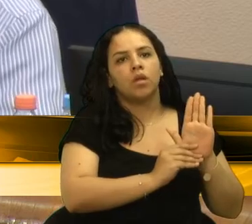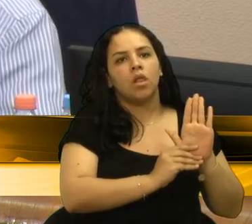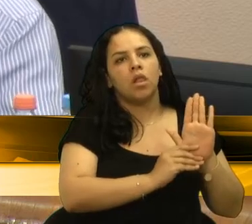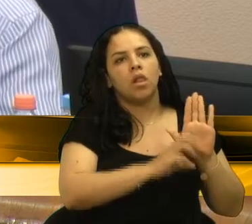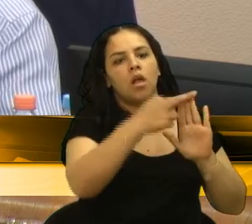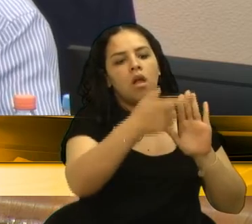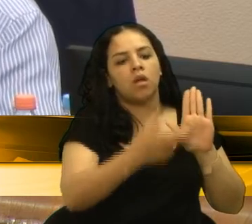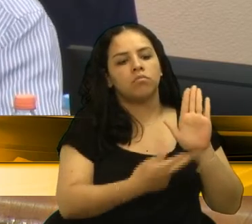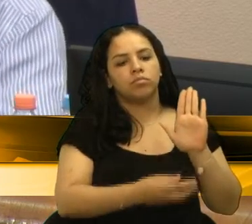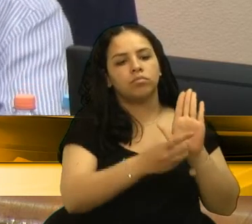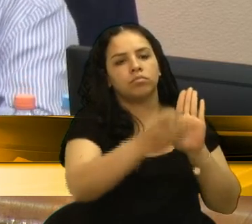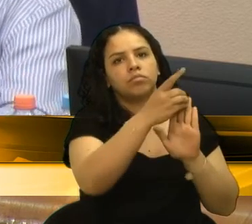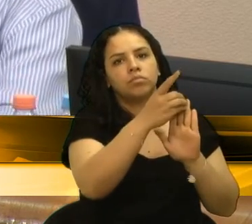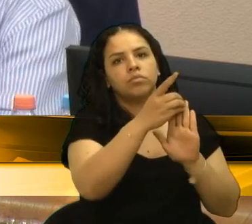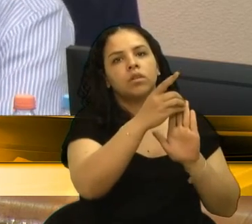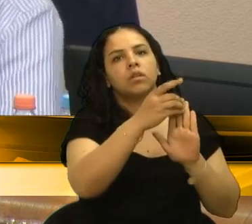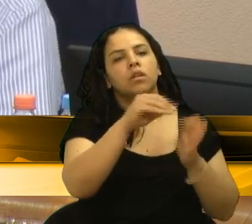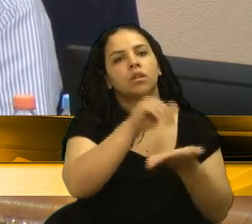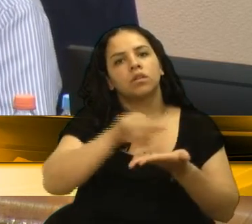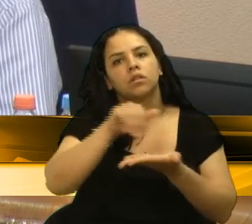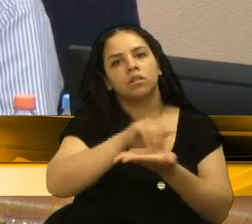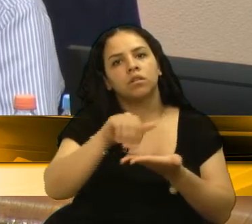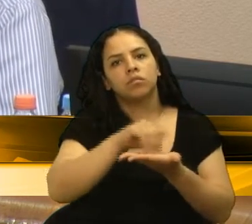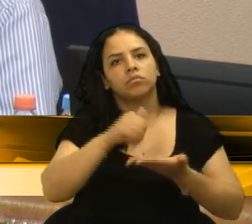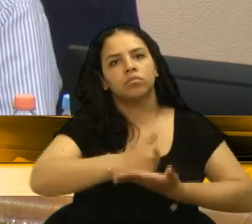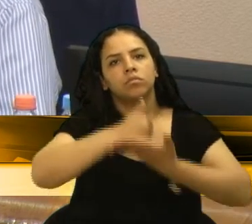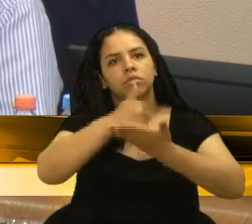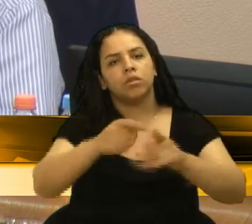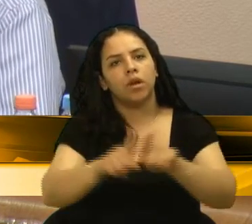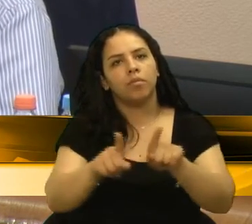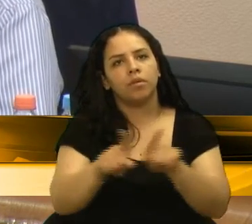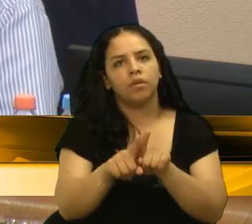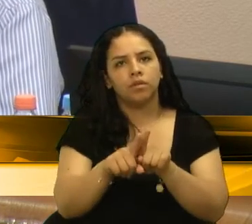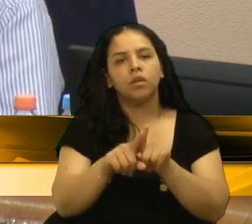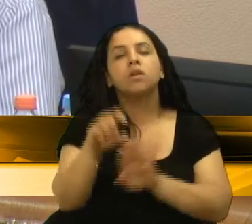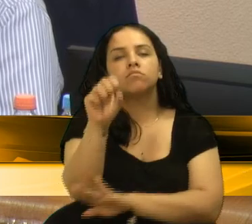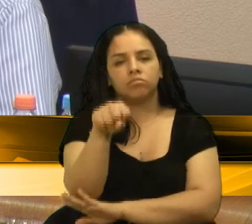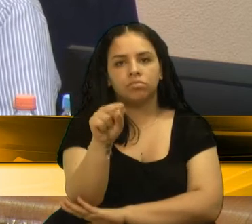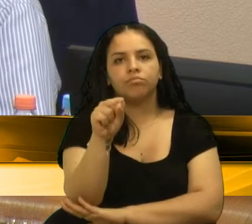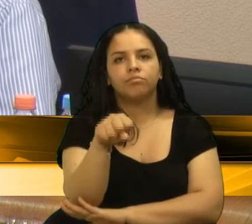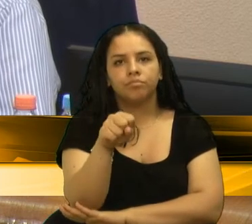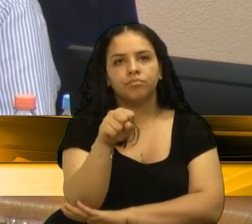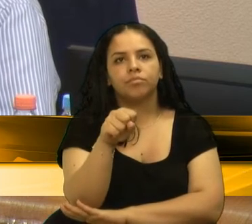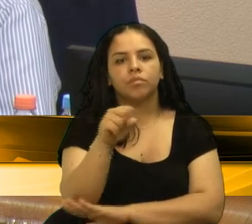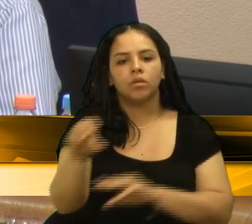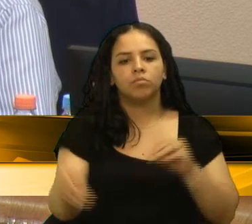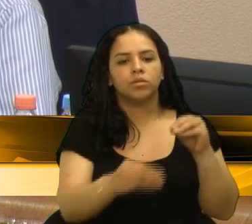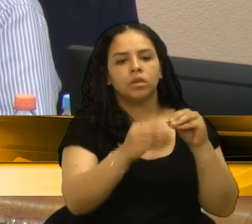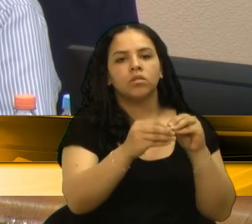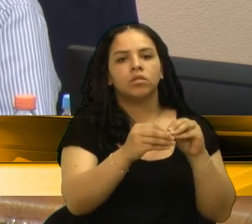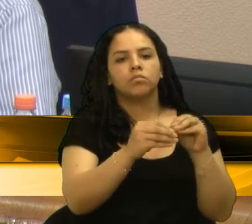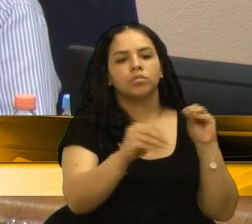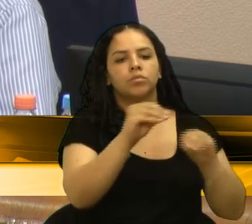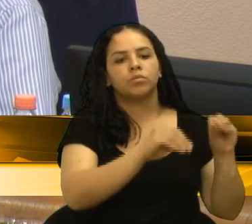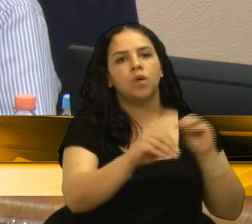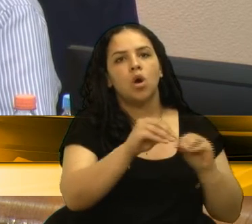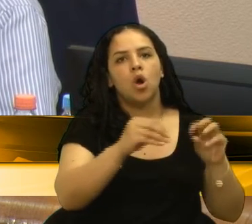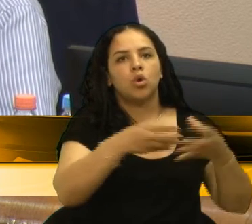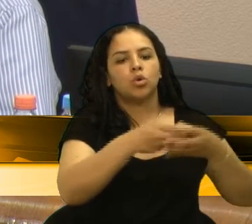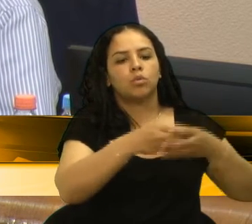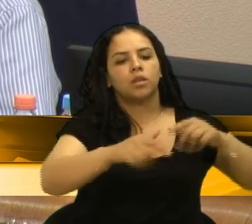secretarias envolvidas, elas contribuíram para essa redição? Senhora Milange, sim. Foi montado um grupo de trabalho, principalmente com a Secretaria da